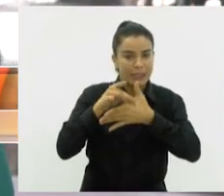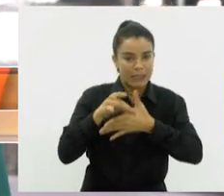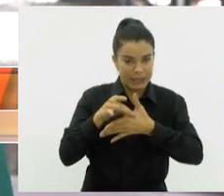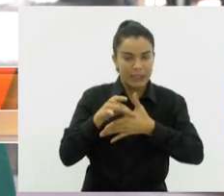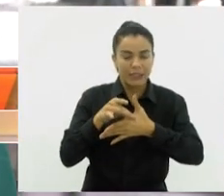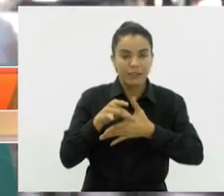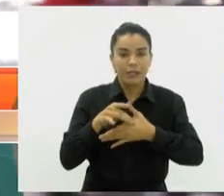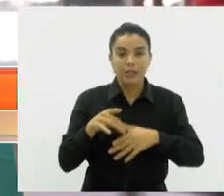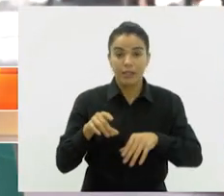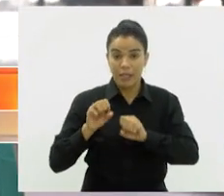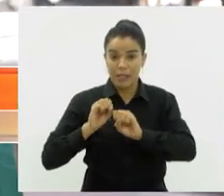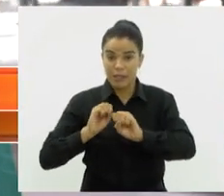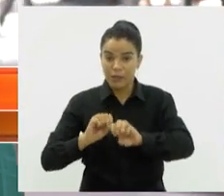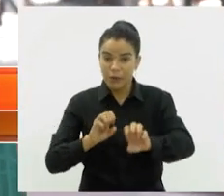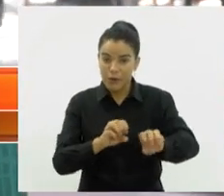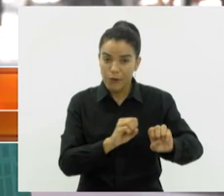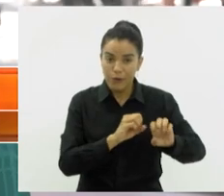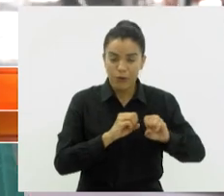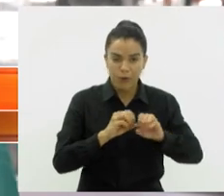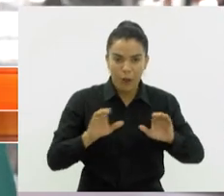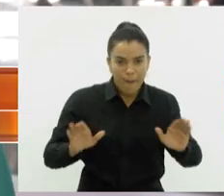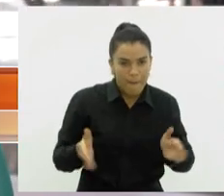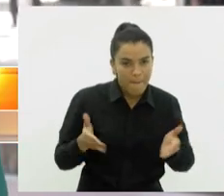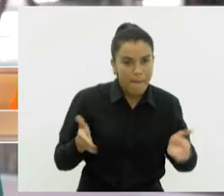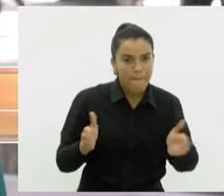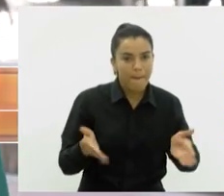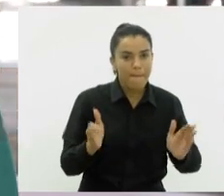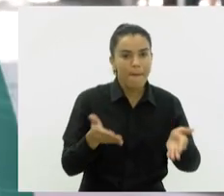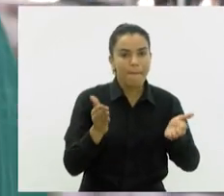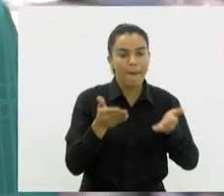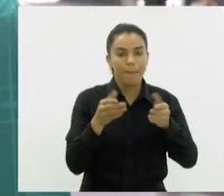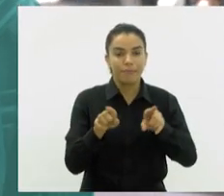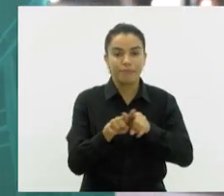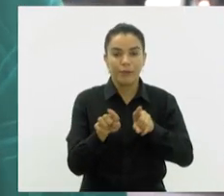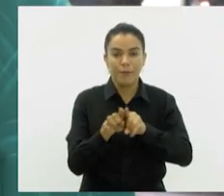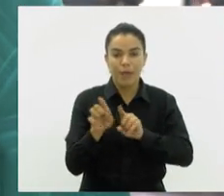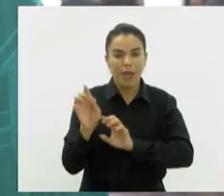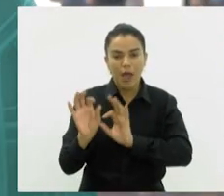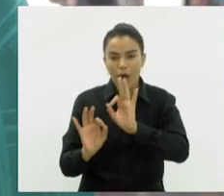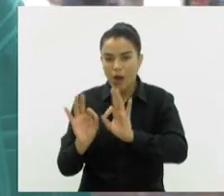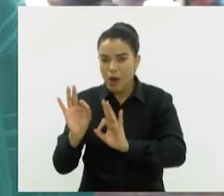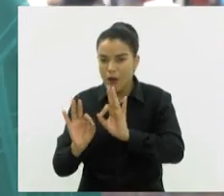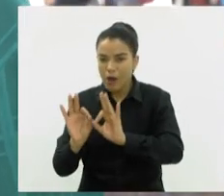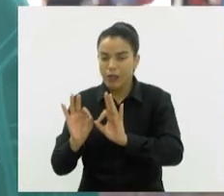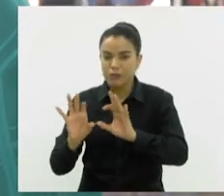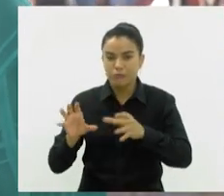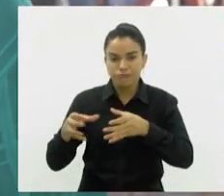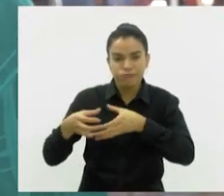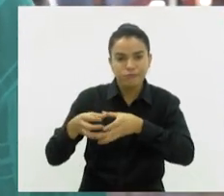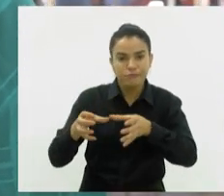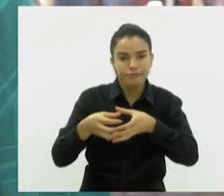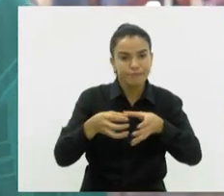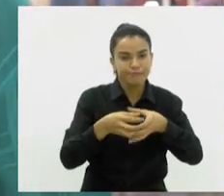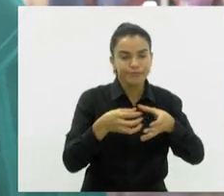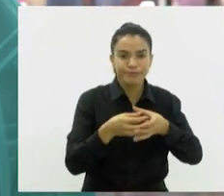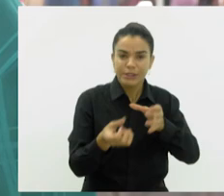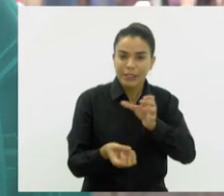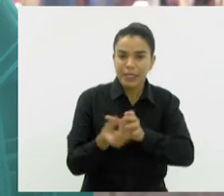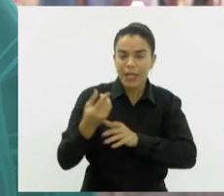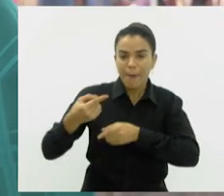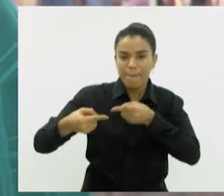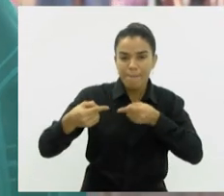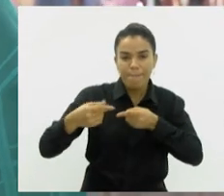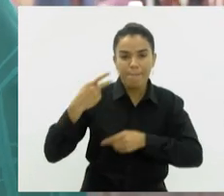e a educação contribui muito além disso as organizações devem fazer políticas e